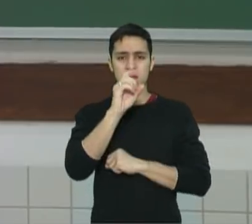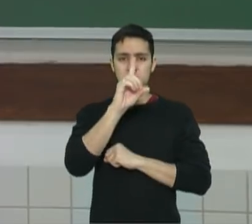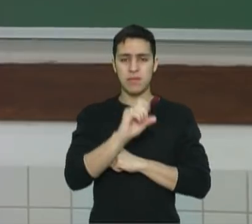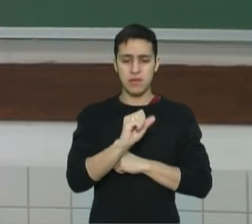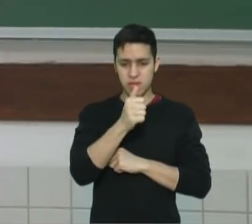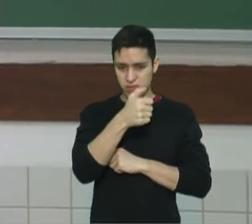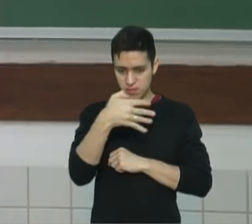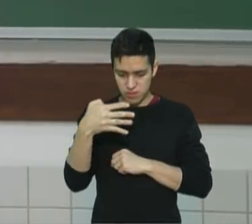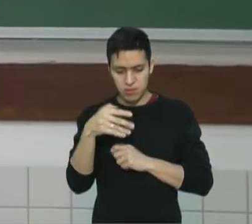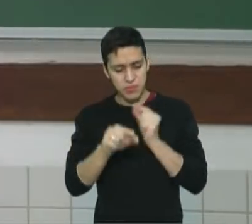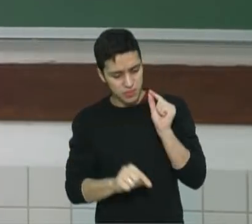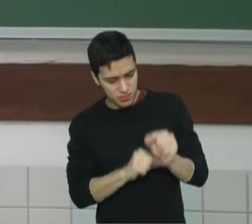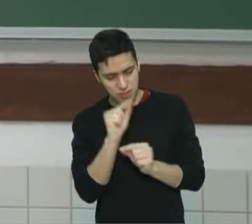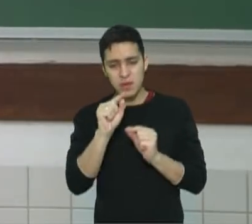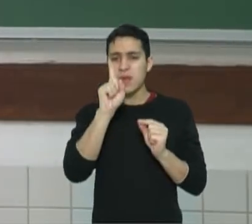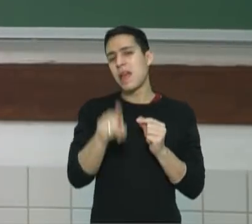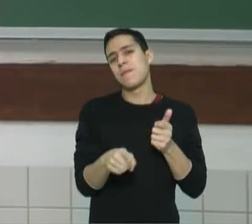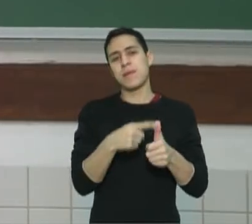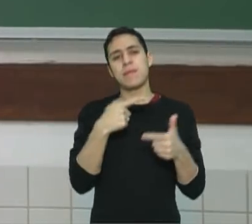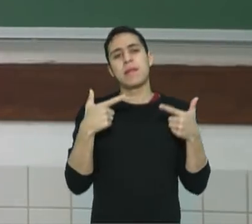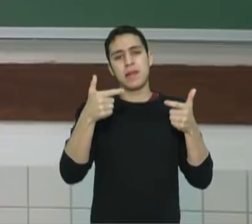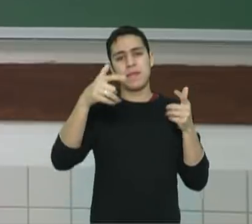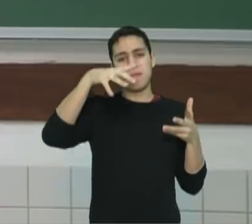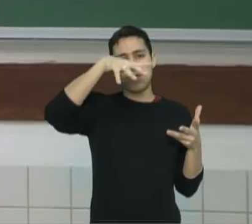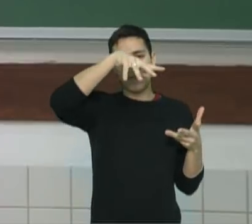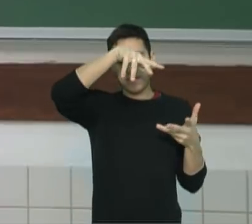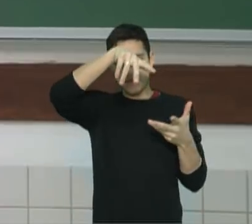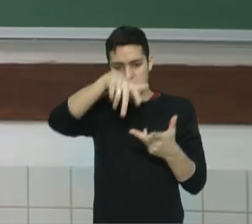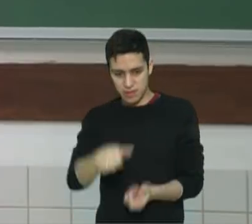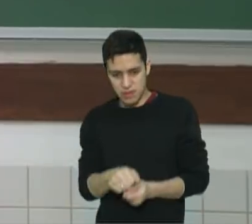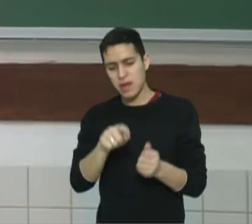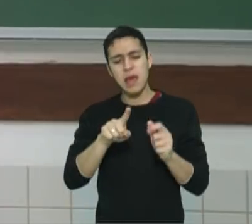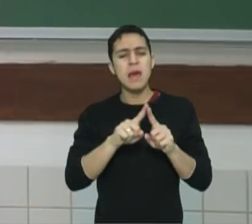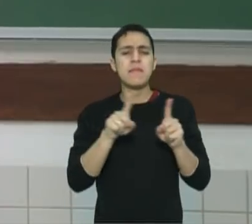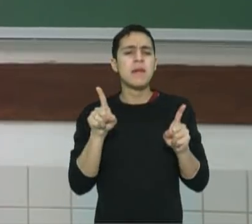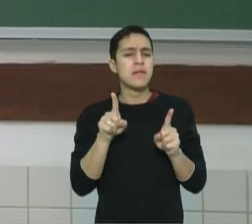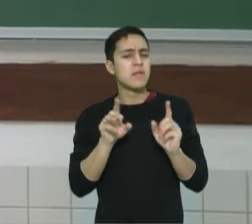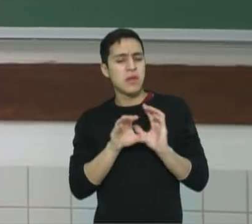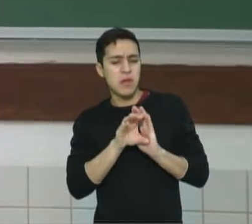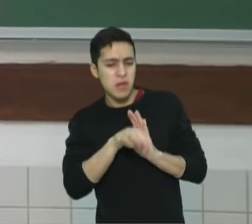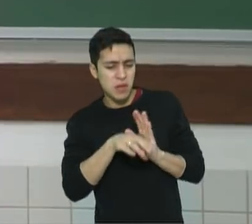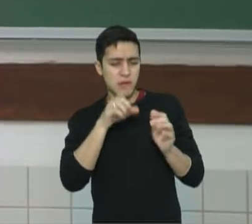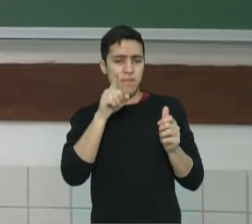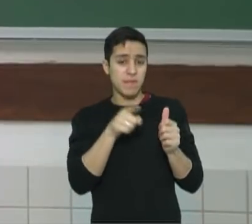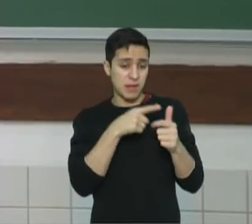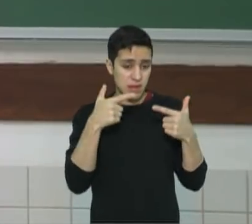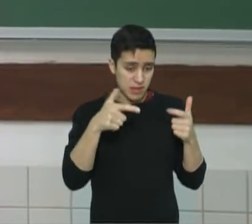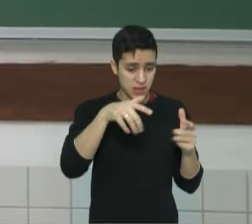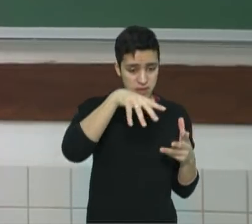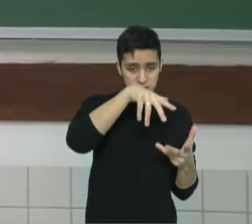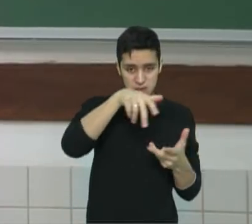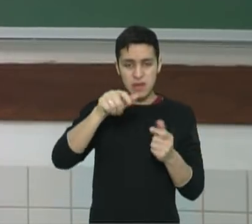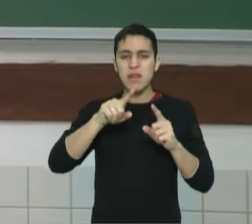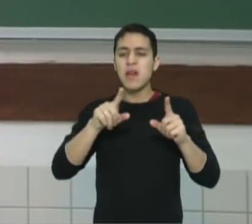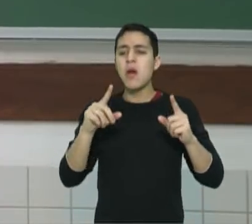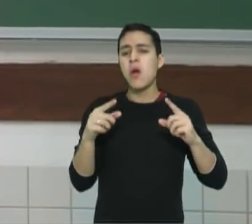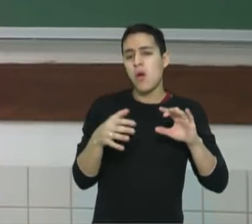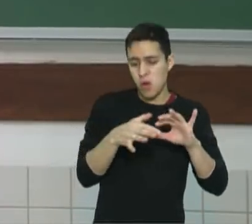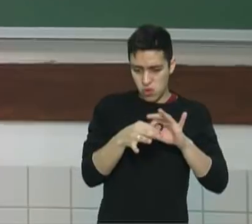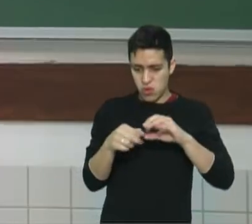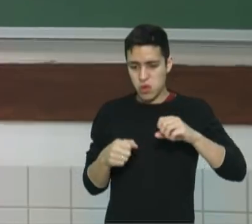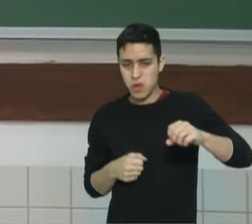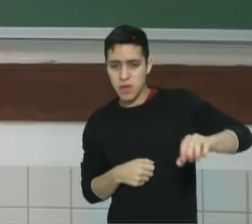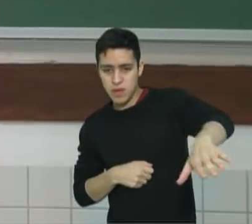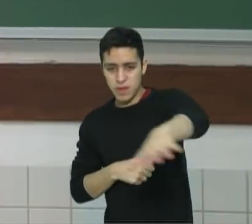1914, nós vamos ter logo a Primeira Guerra Mundial. Mas a conotação de Primeira Guerra Mundial, alunos, dentro do espaço geográfico,